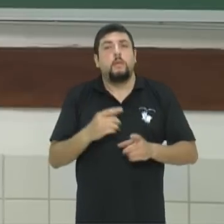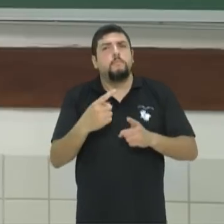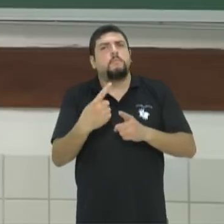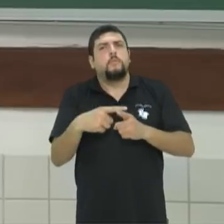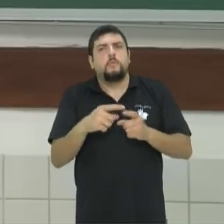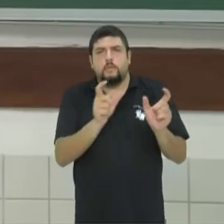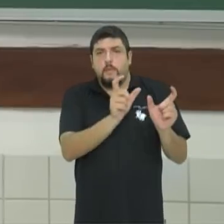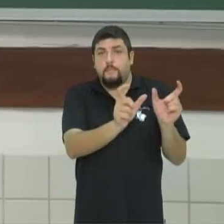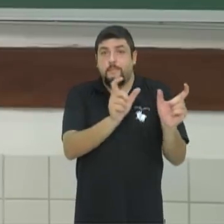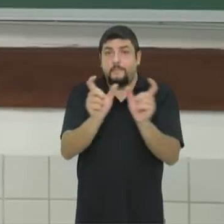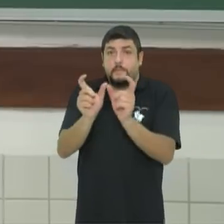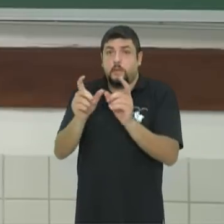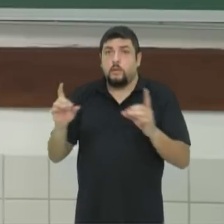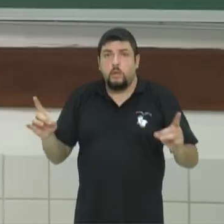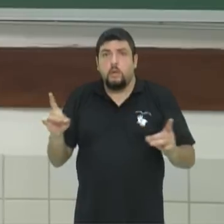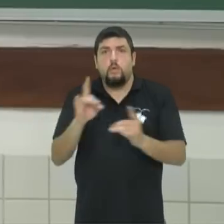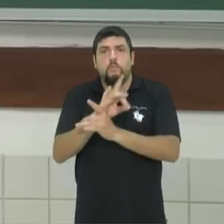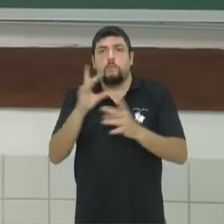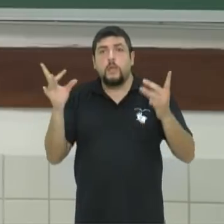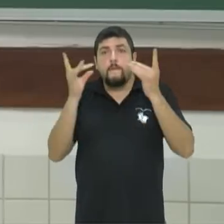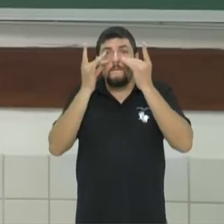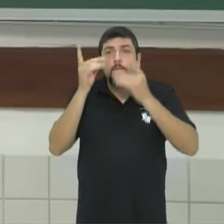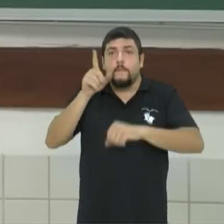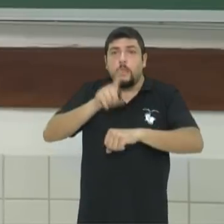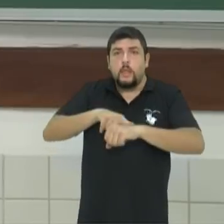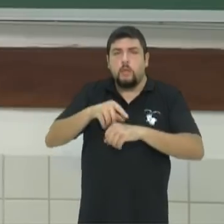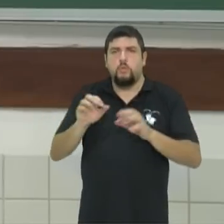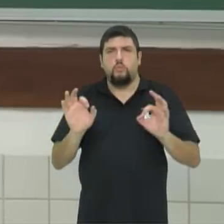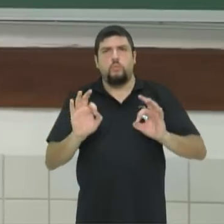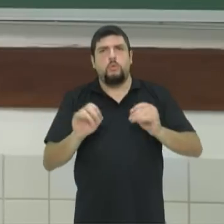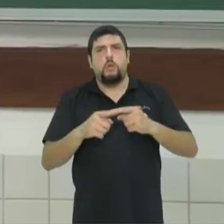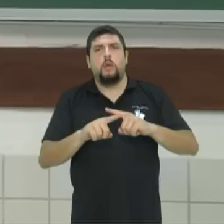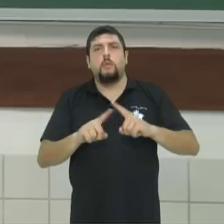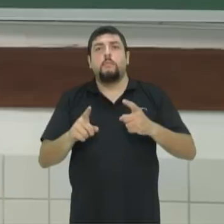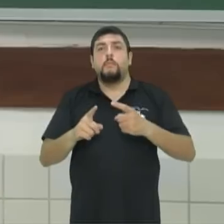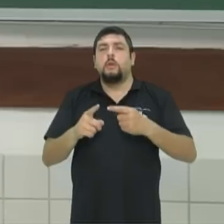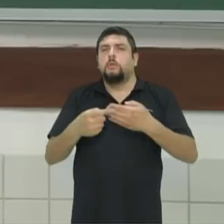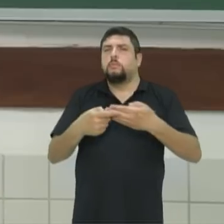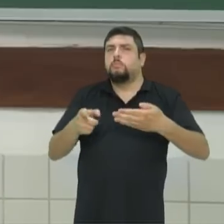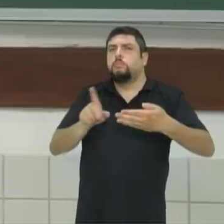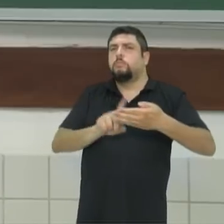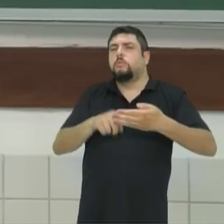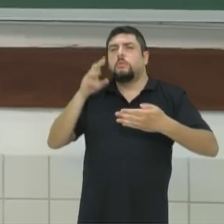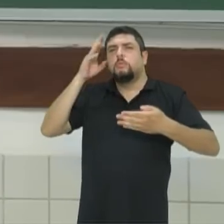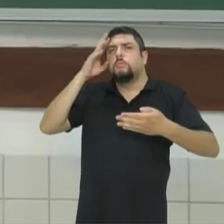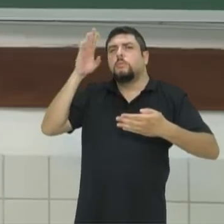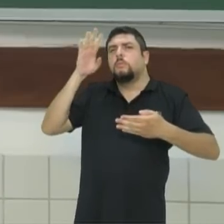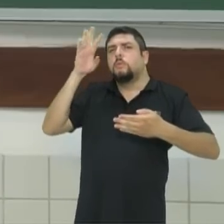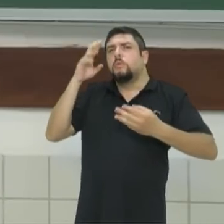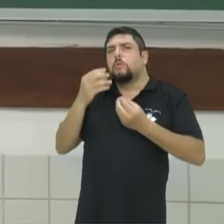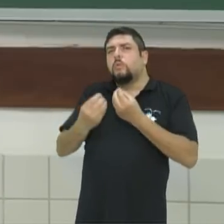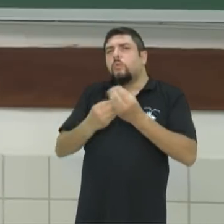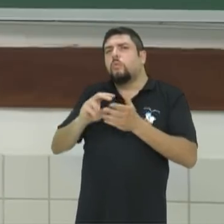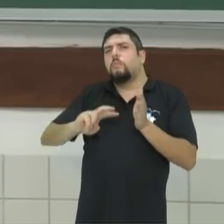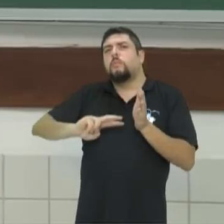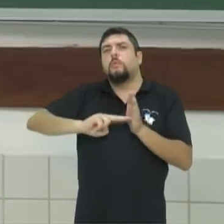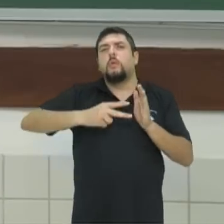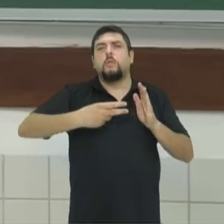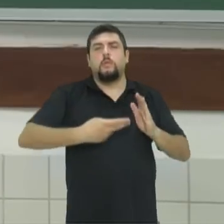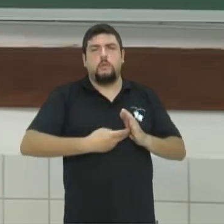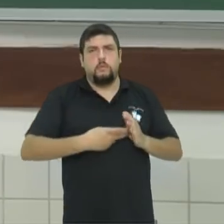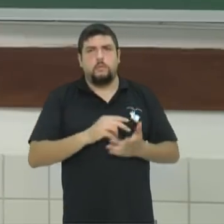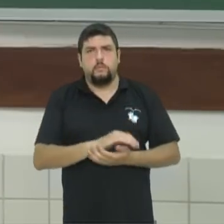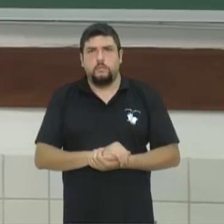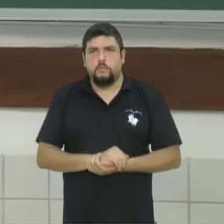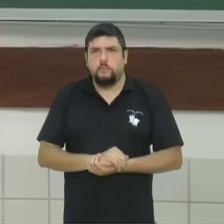não estão explicitadas no texto, ou seja, elas estão implícitas, né? A gente deduz que tenha sido dito tal